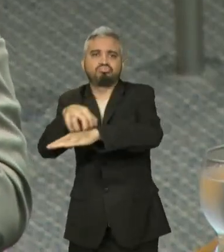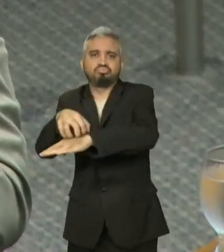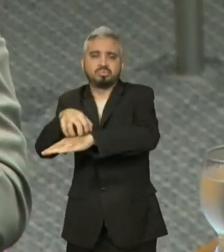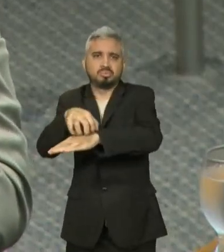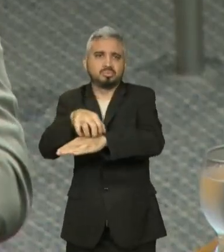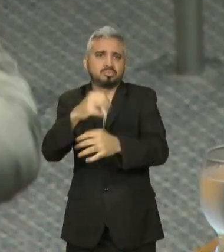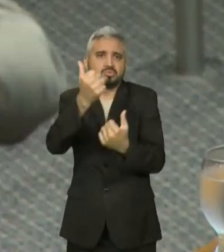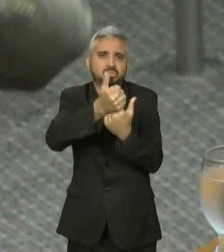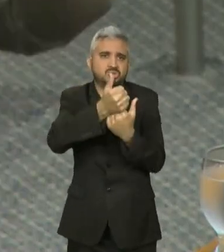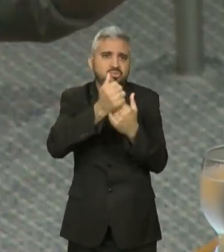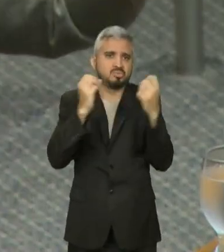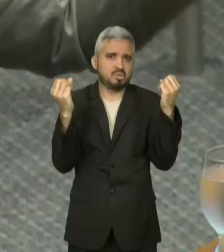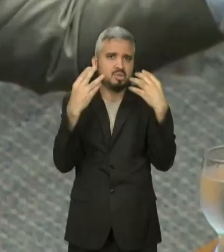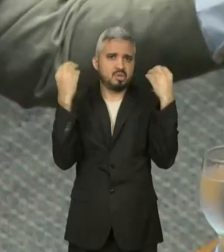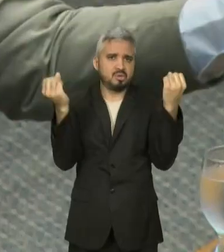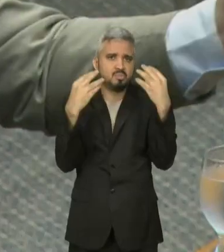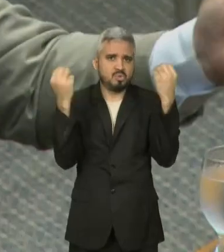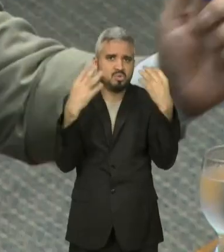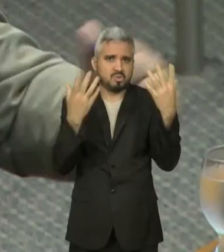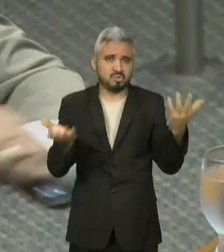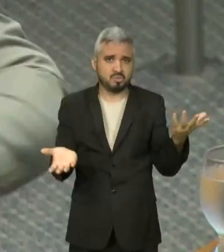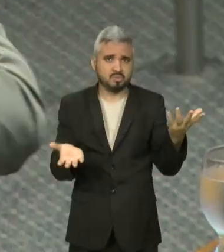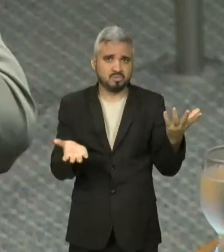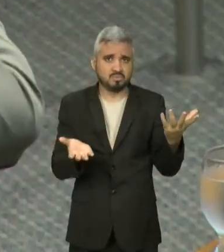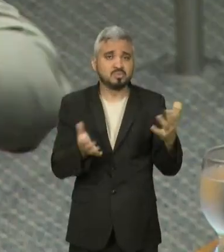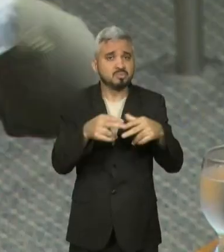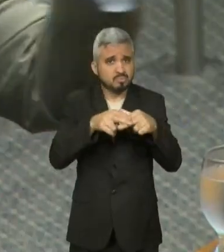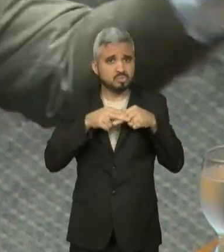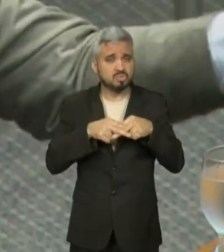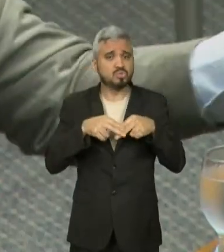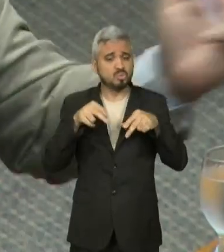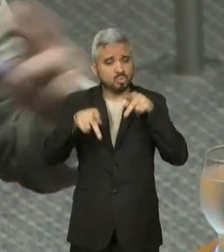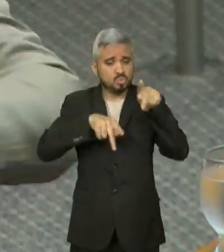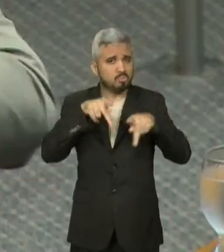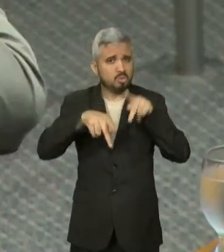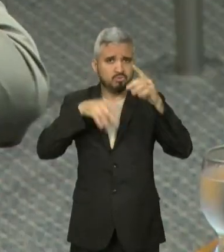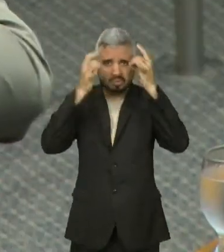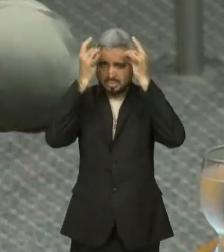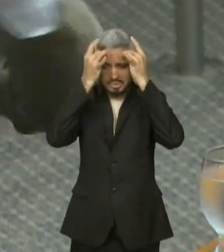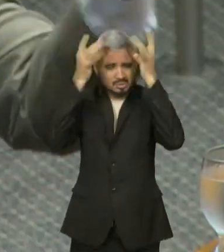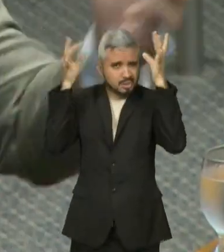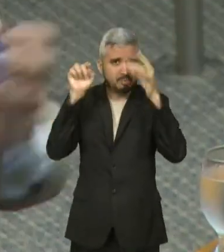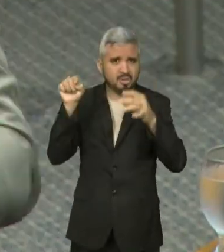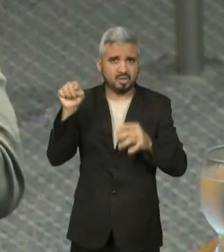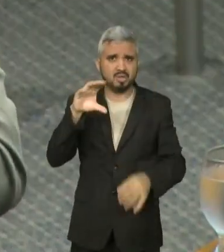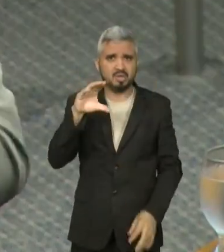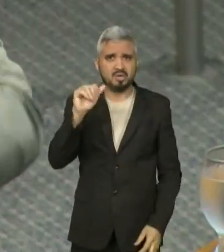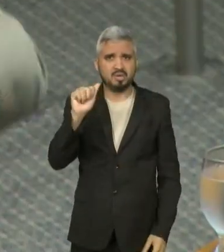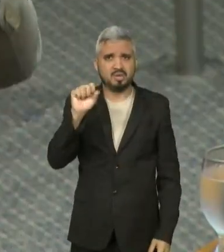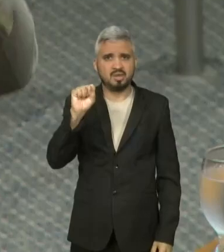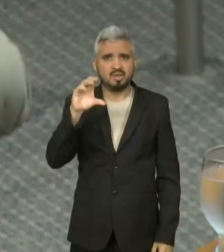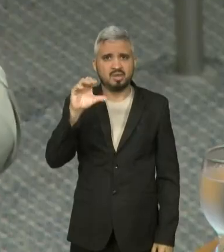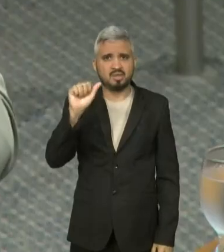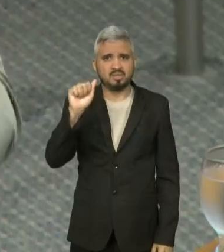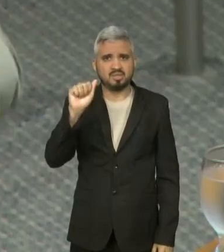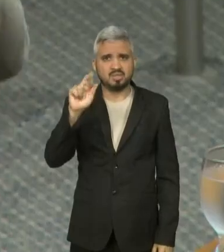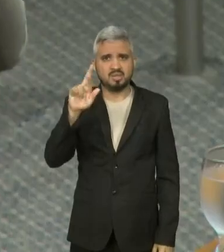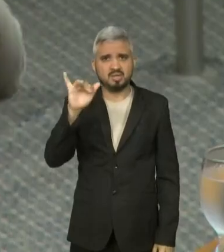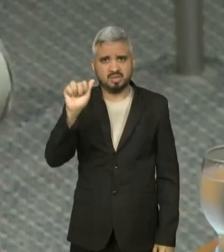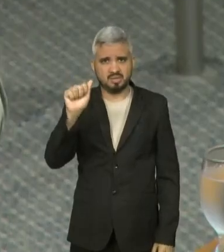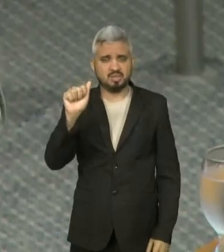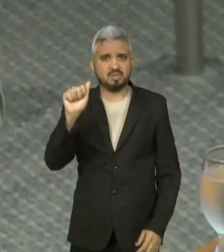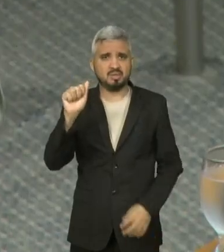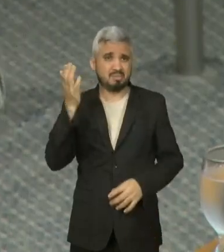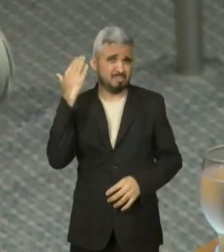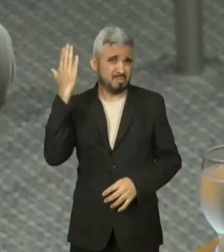O deputado Cascaria começou gigante na eleição. Era candidato em todo canto, apoiava em todo canto. Terminou minúsculo,